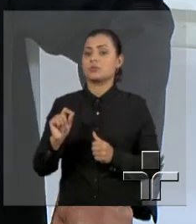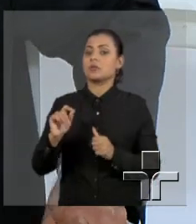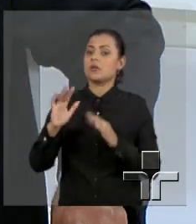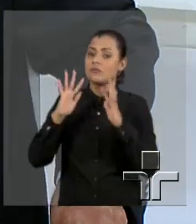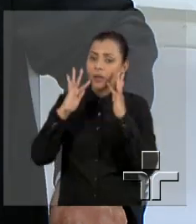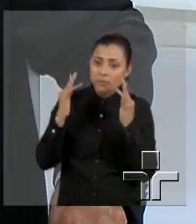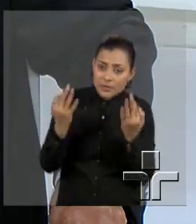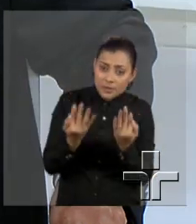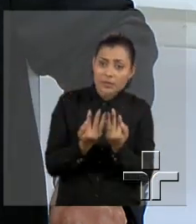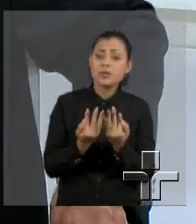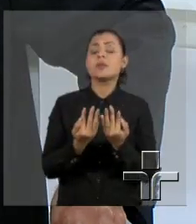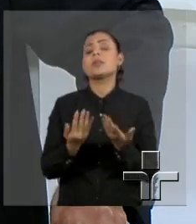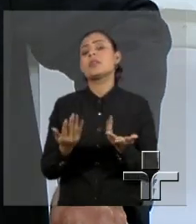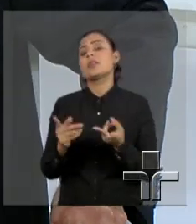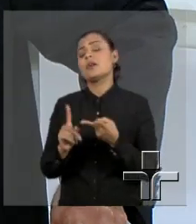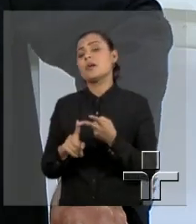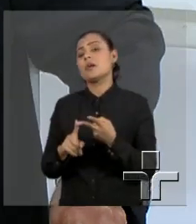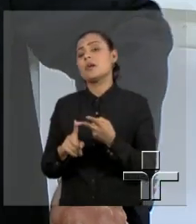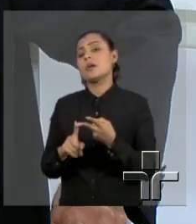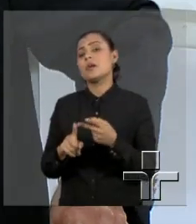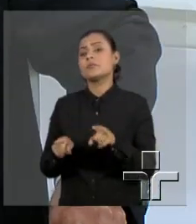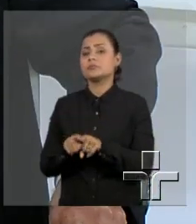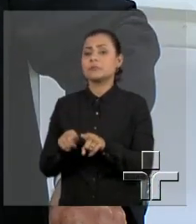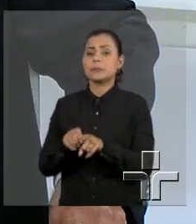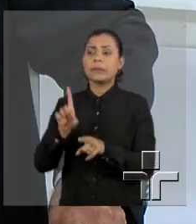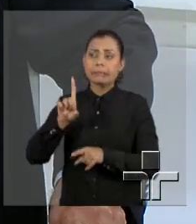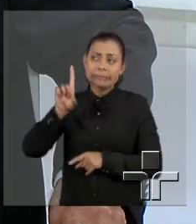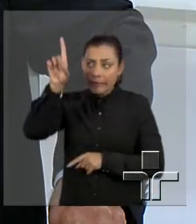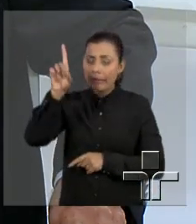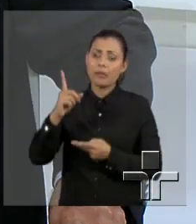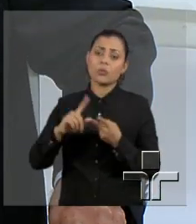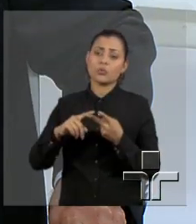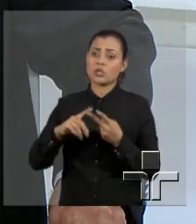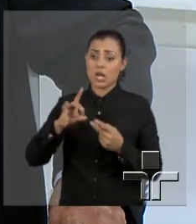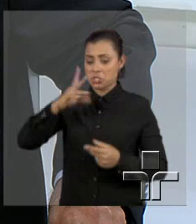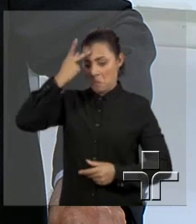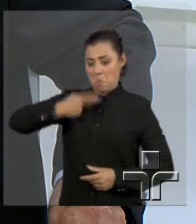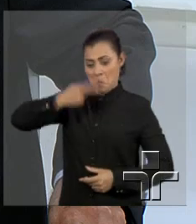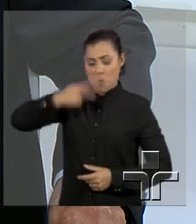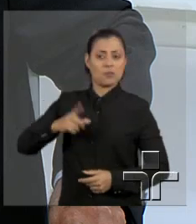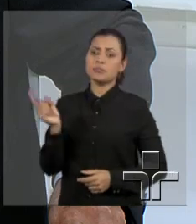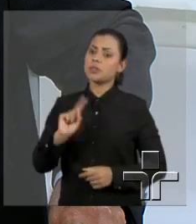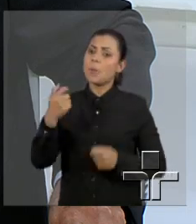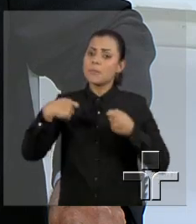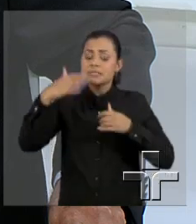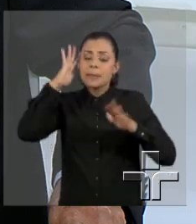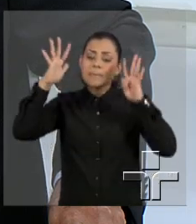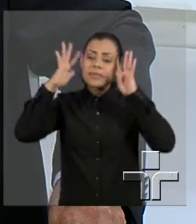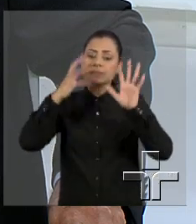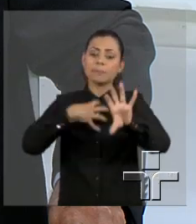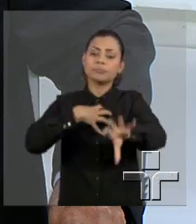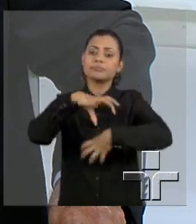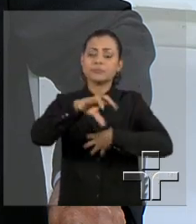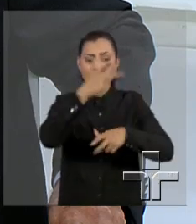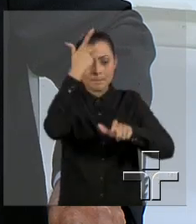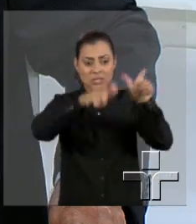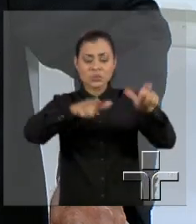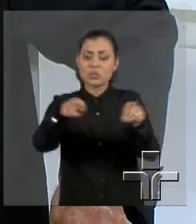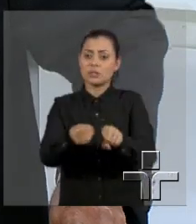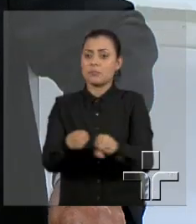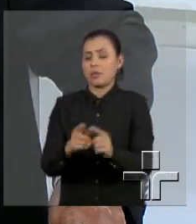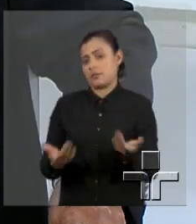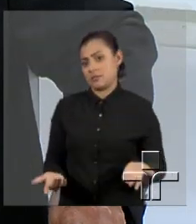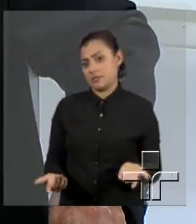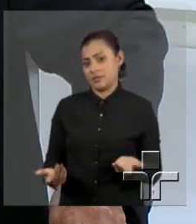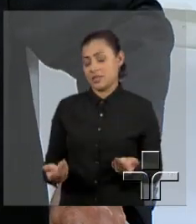ao destino, à vida com V maiúsculo, a Deus, e disse para mim mesmo, está de bom tamanho. Minha trajetória